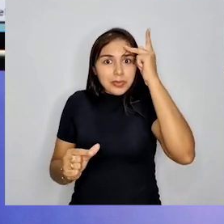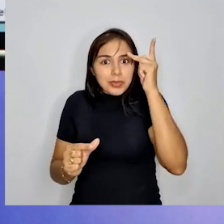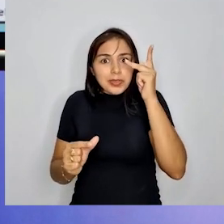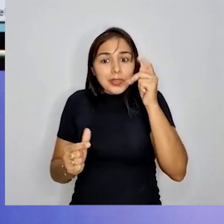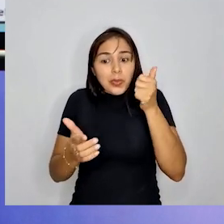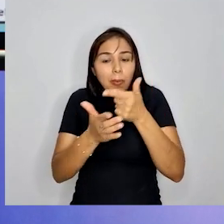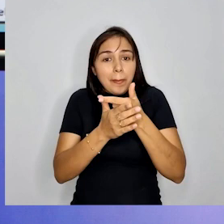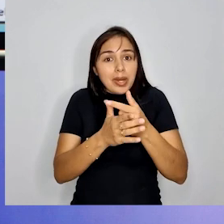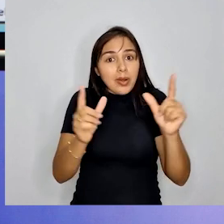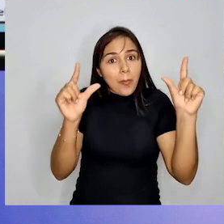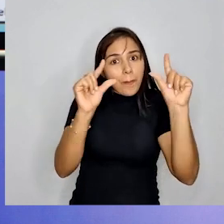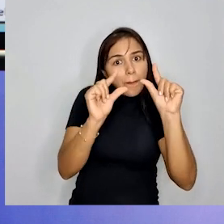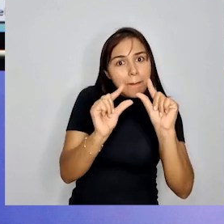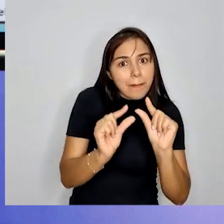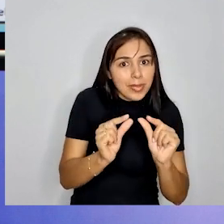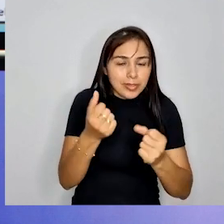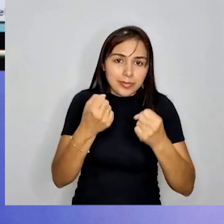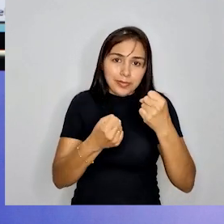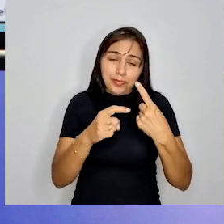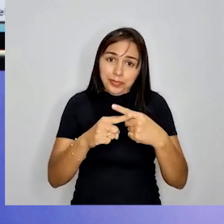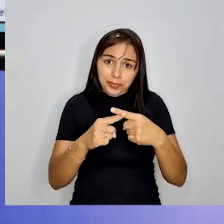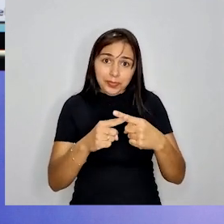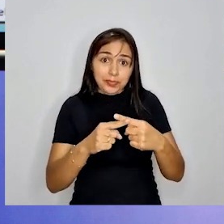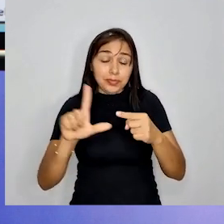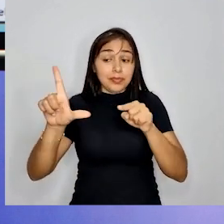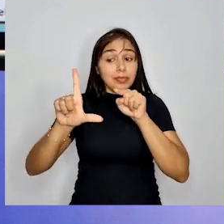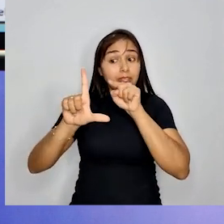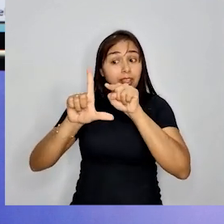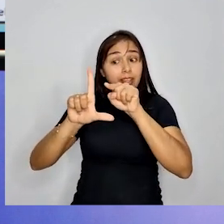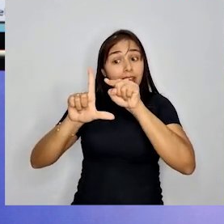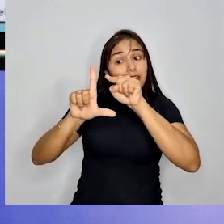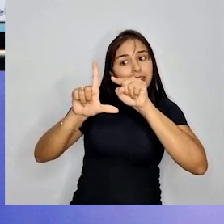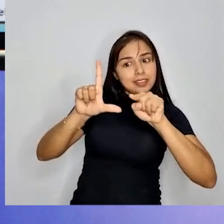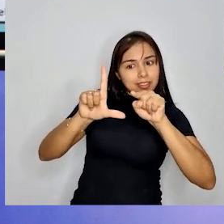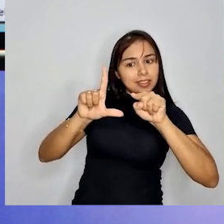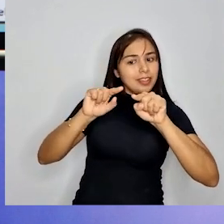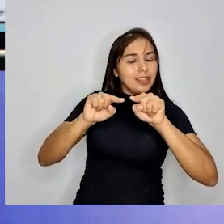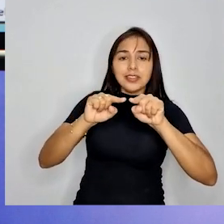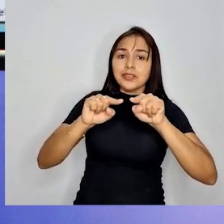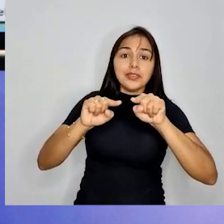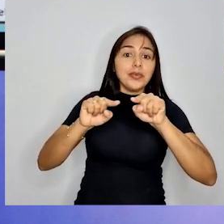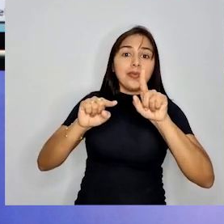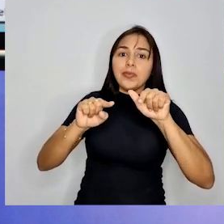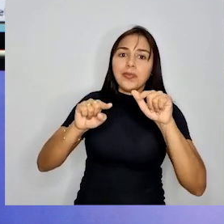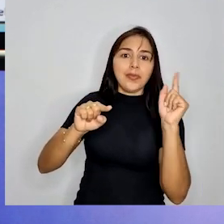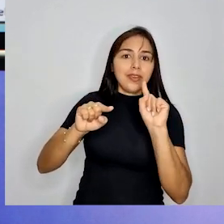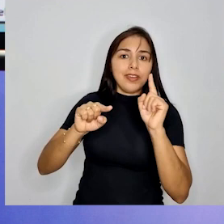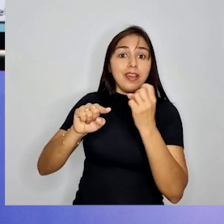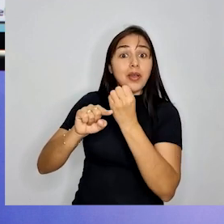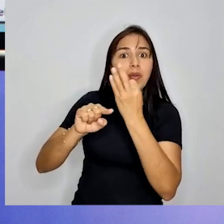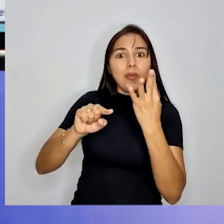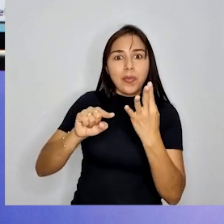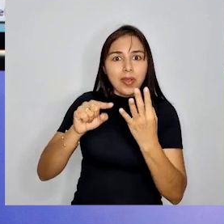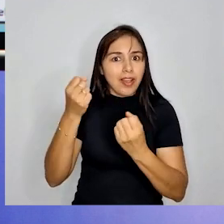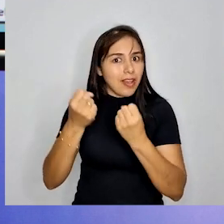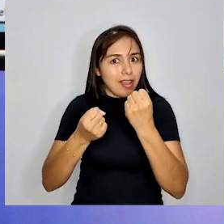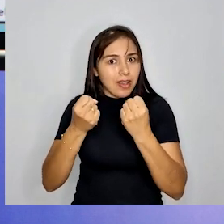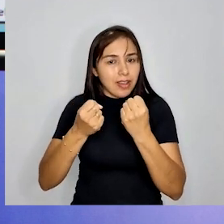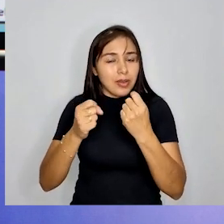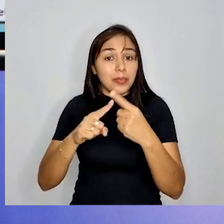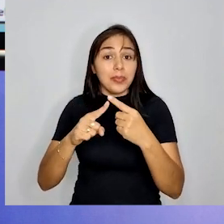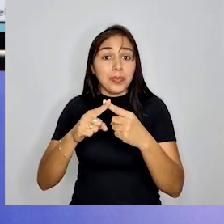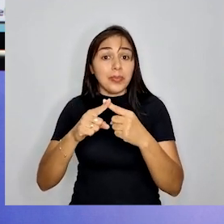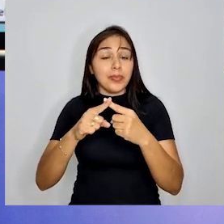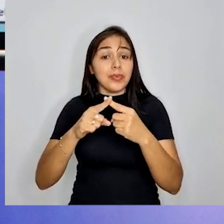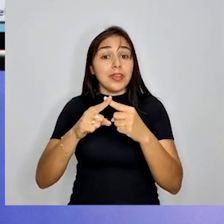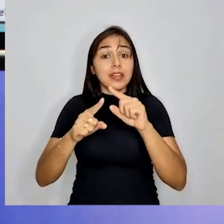veículos Até porque aqui a gente está relacionando é quatro bens duráveis diferente carro fogão geladeira e televisão